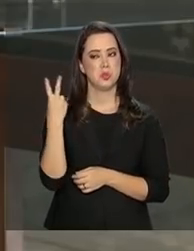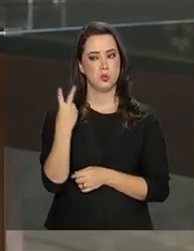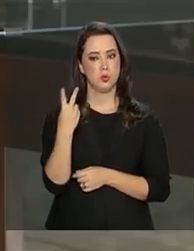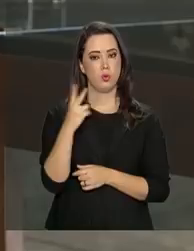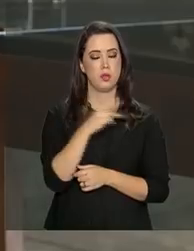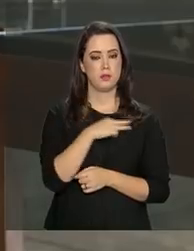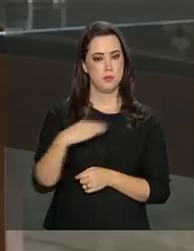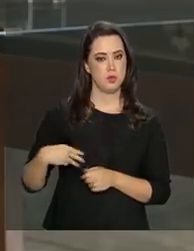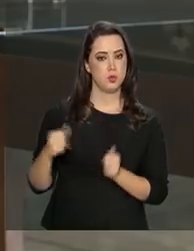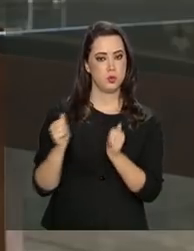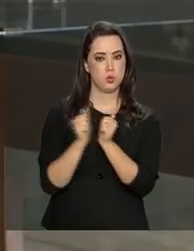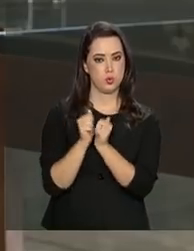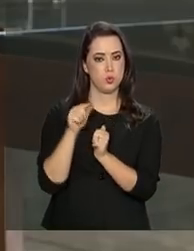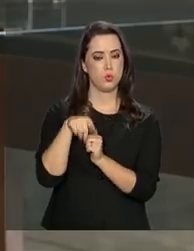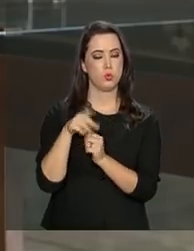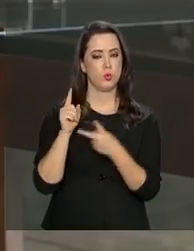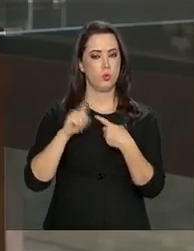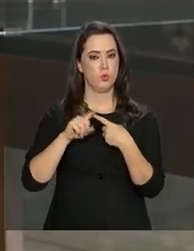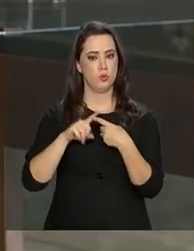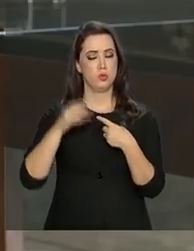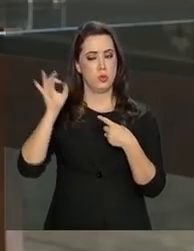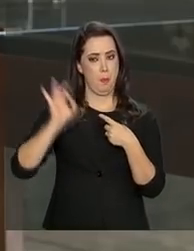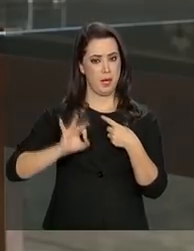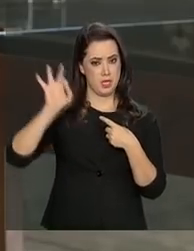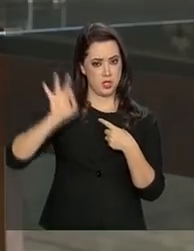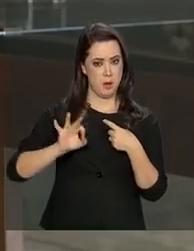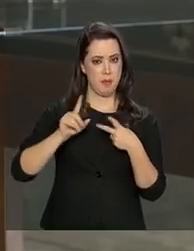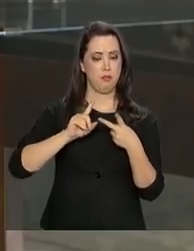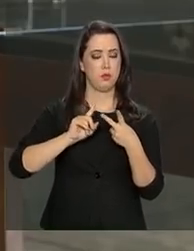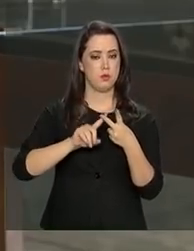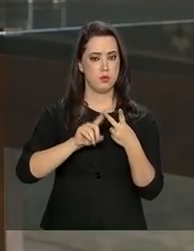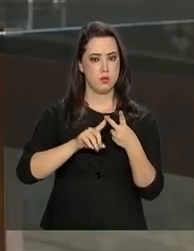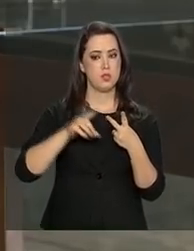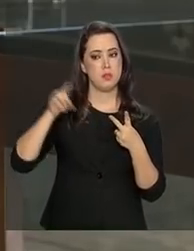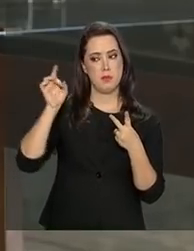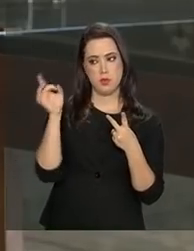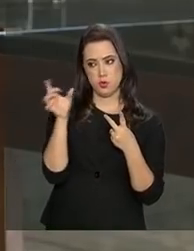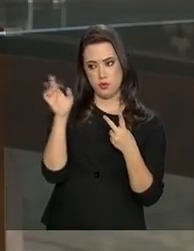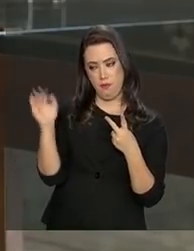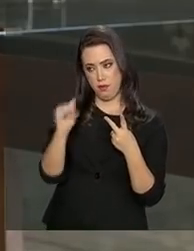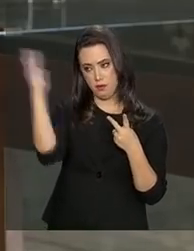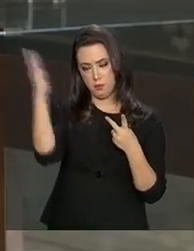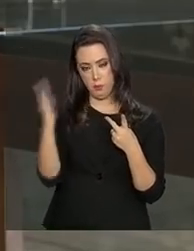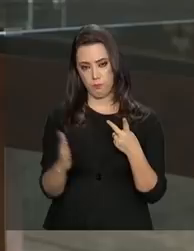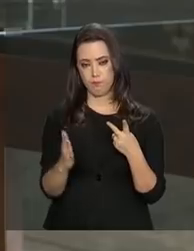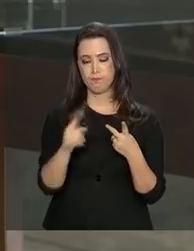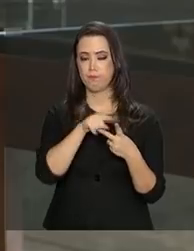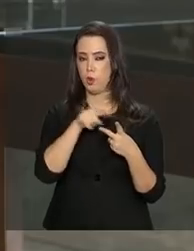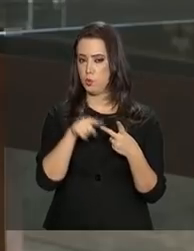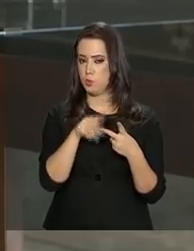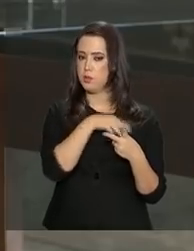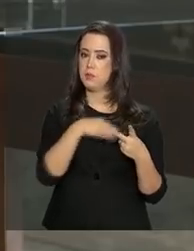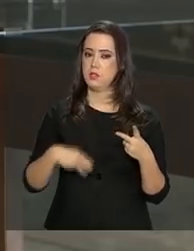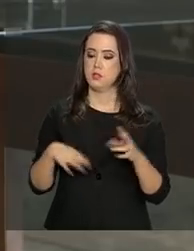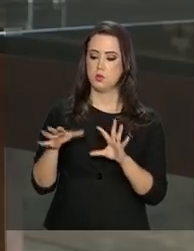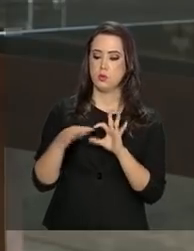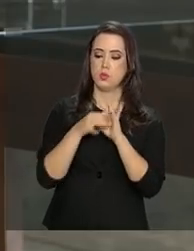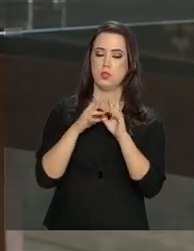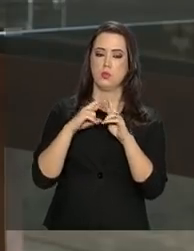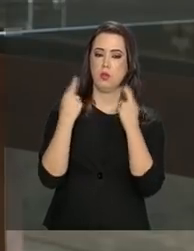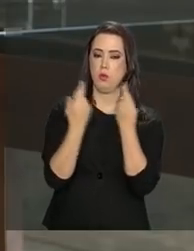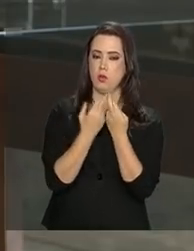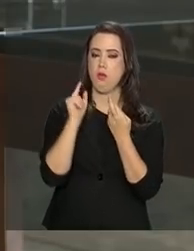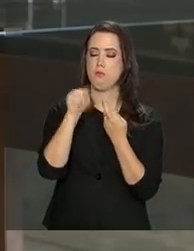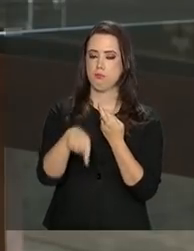esteves colnago do ministério do planejamento e também o ministro de comércio exterior marcos jorge participam desta reunião dessa câmara que discute